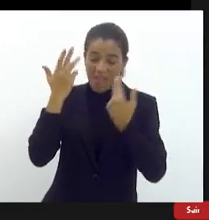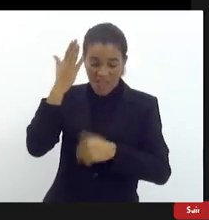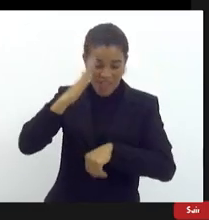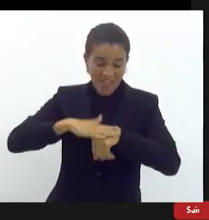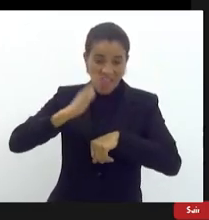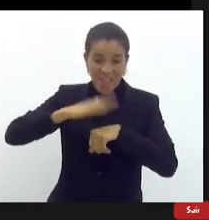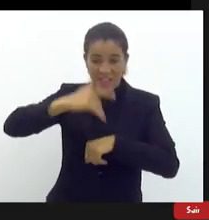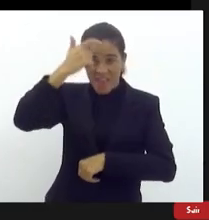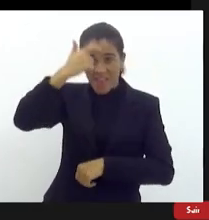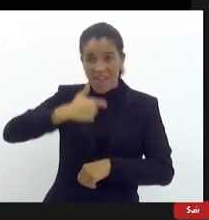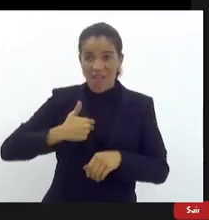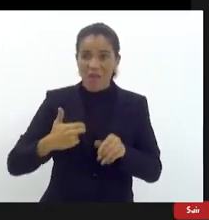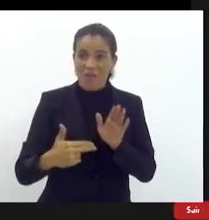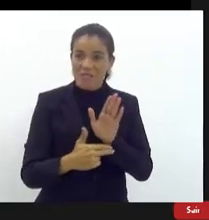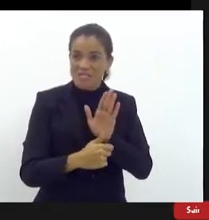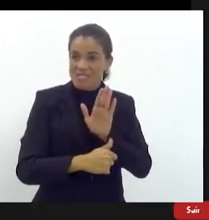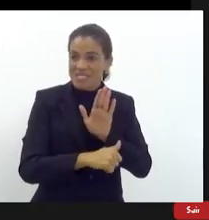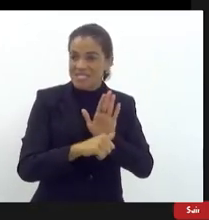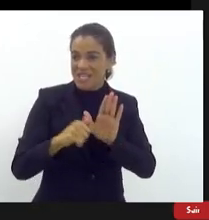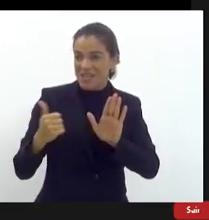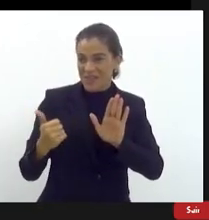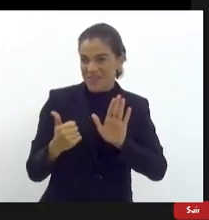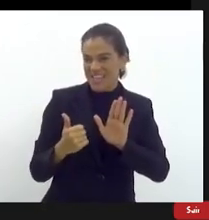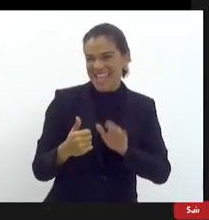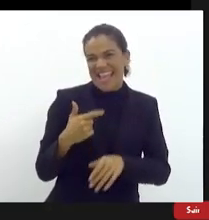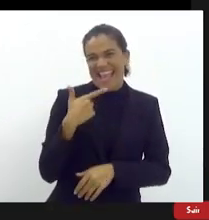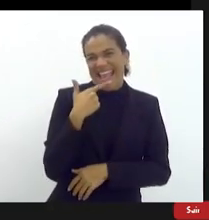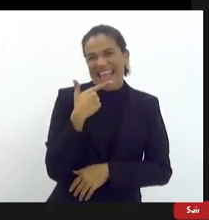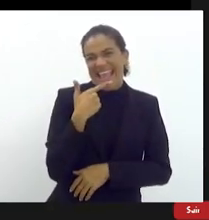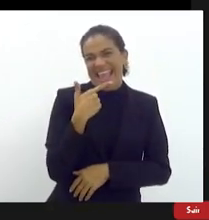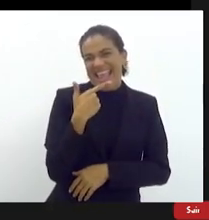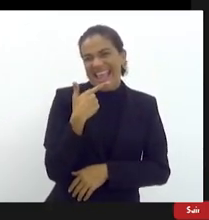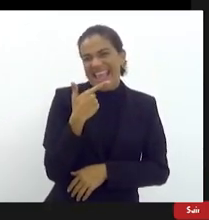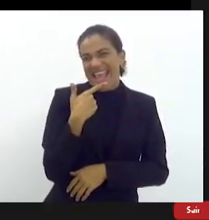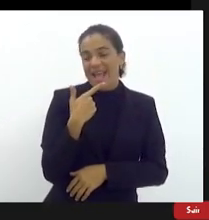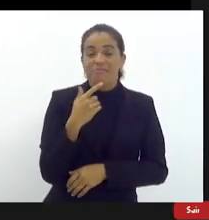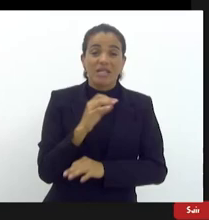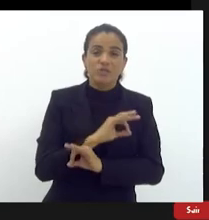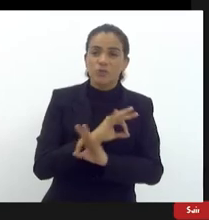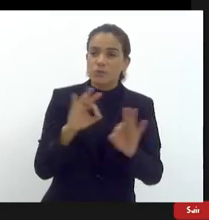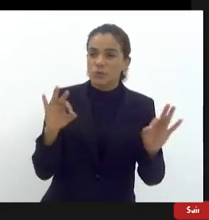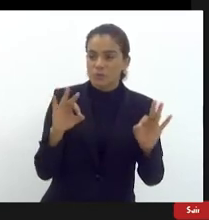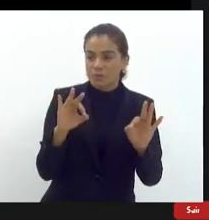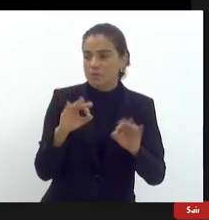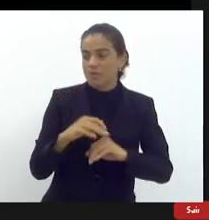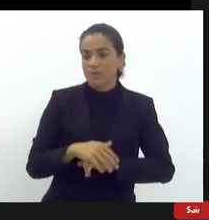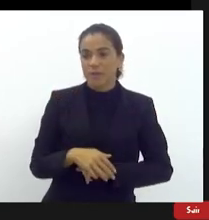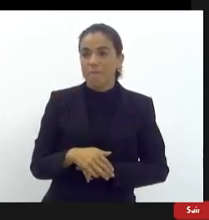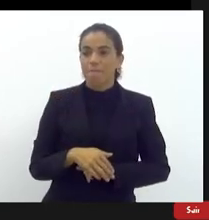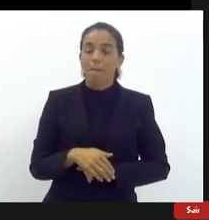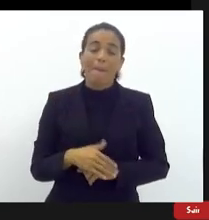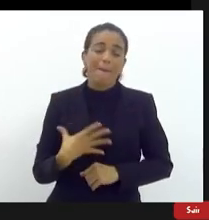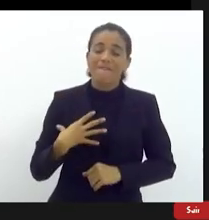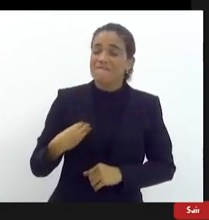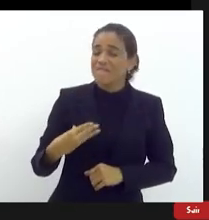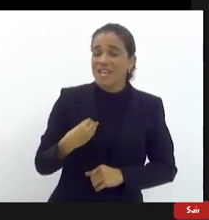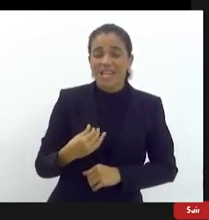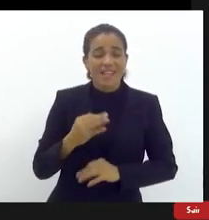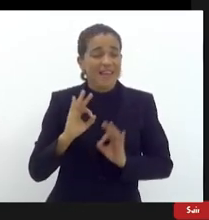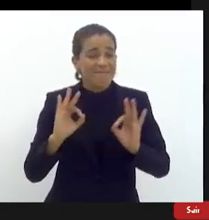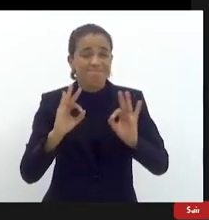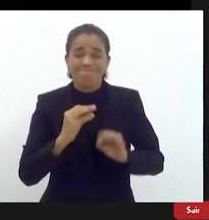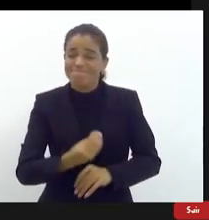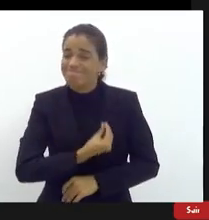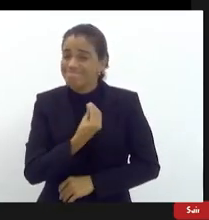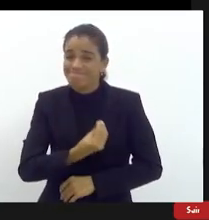Claro cirurgião experiente Mas correu tudo bem isso que importa as festas cheio de vida de saúde graças